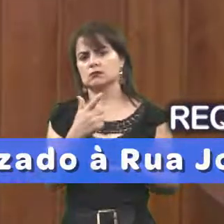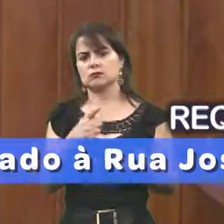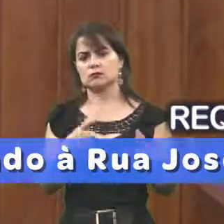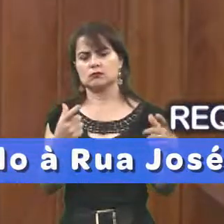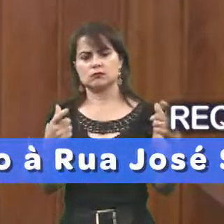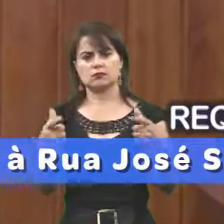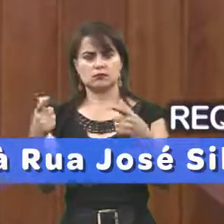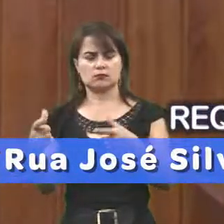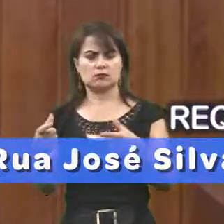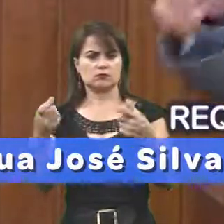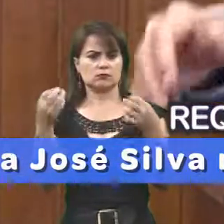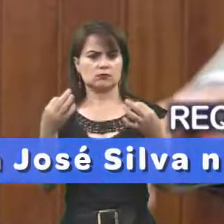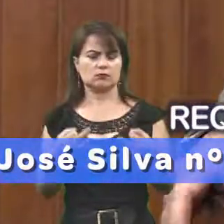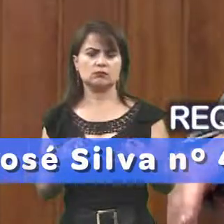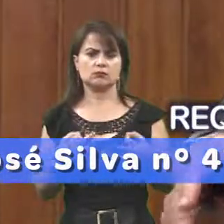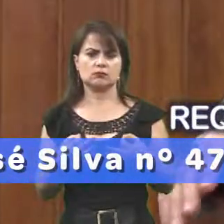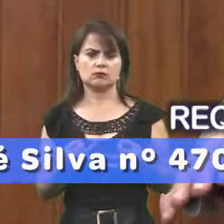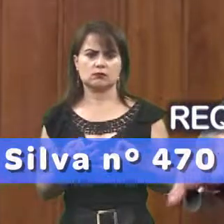qualquer meio